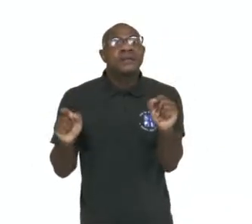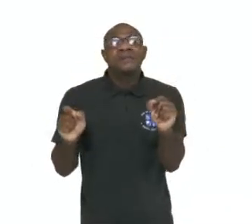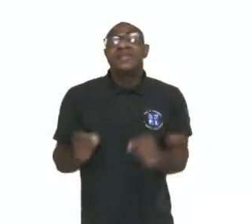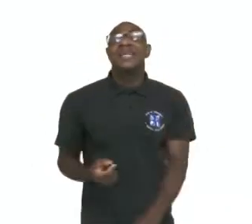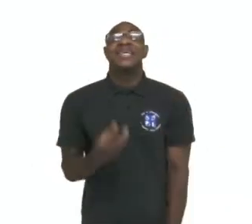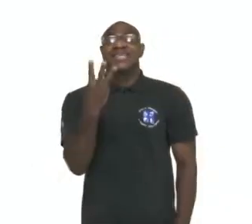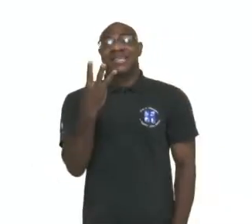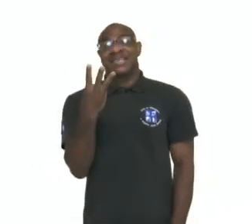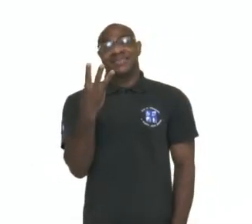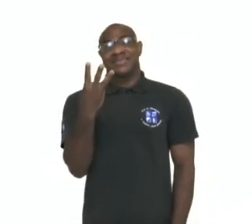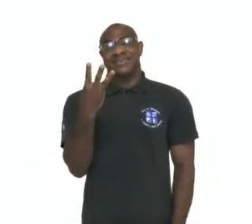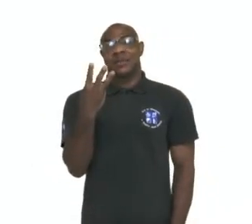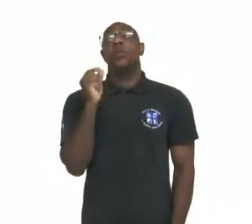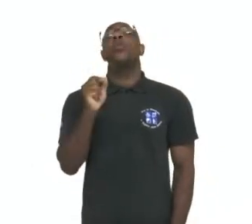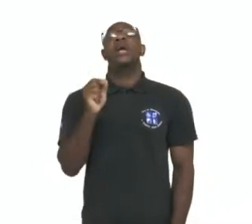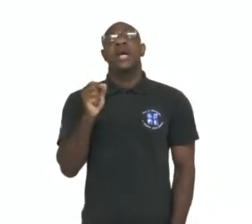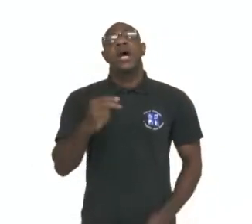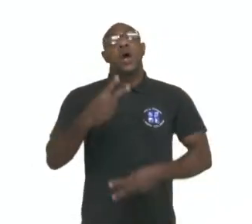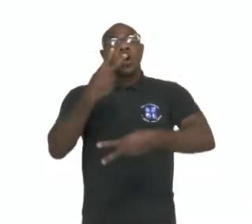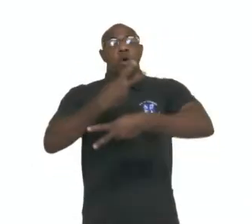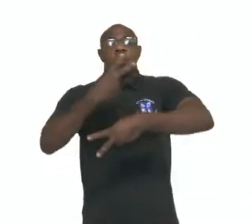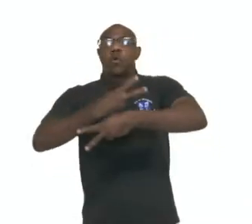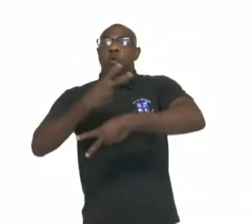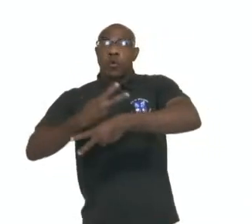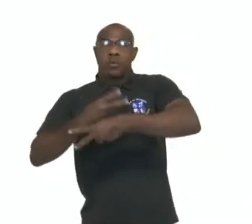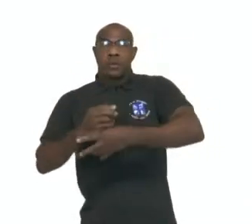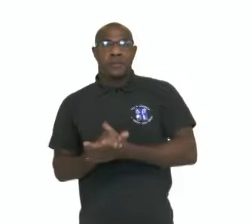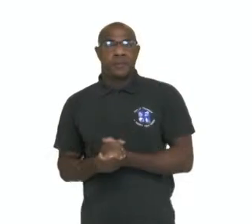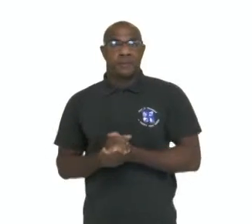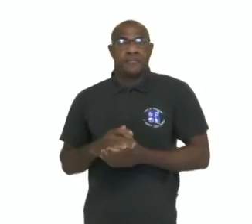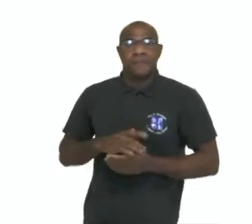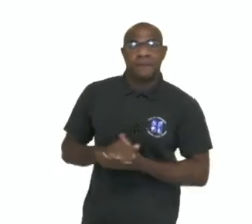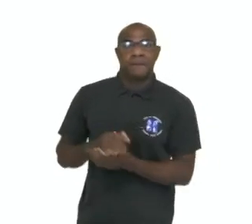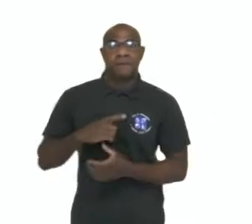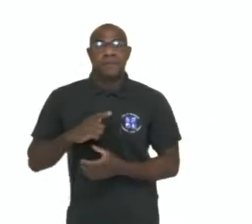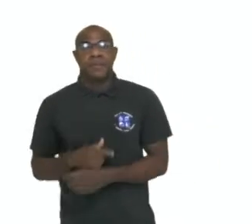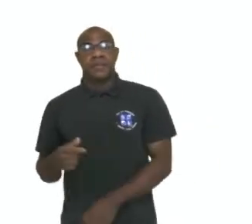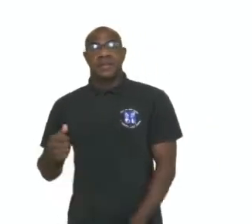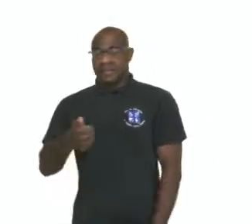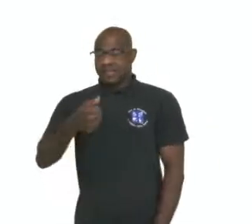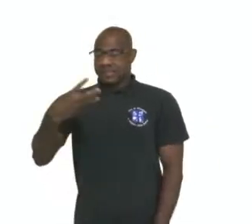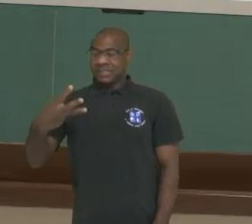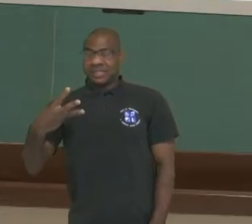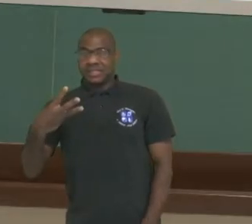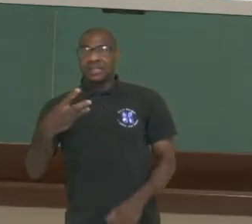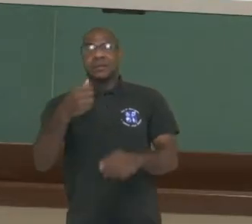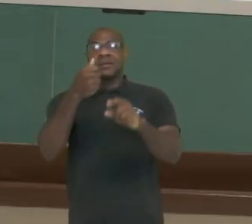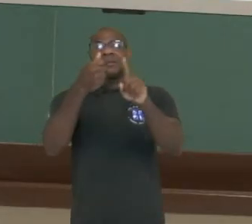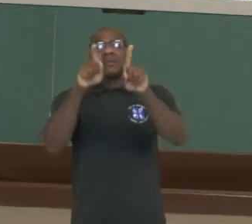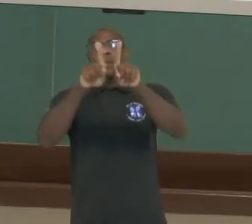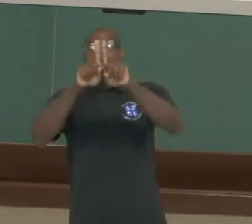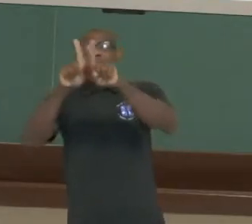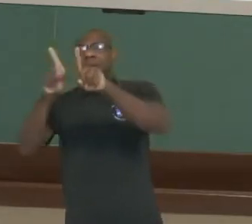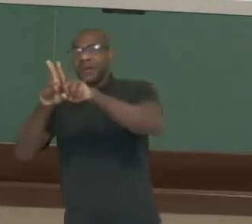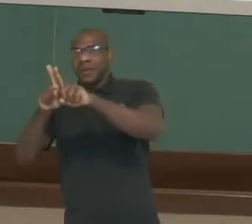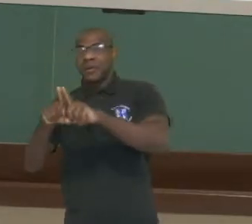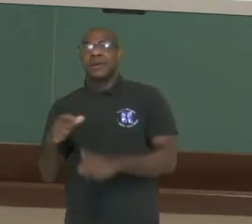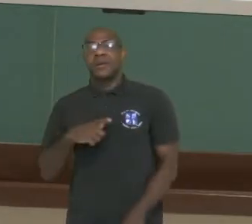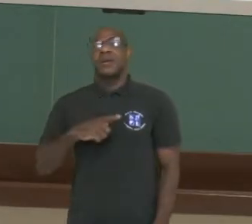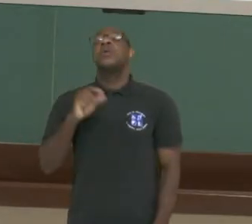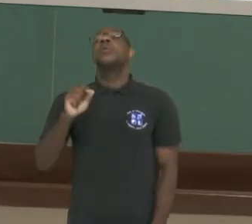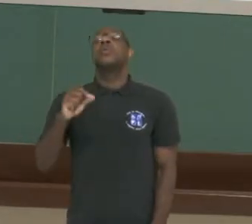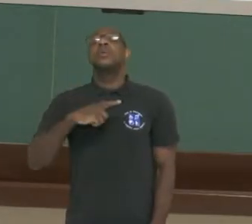3 cromossomos, ou seja, no par do cromossomo 13, que teria que ser o par, há